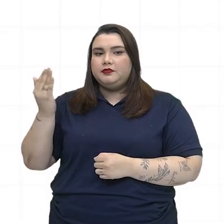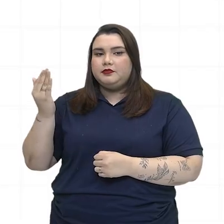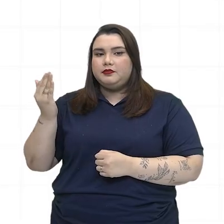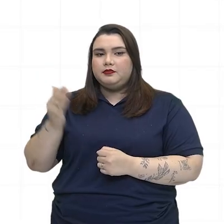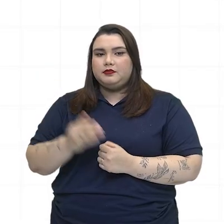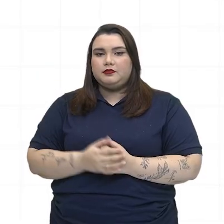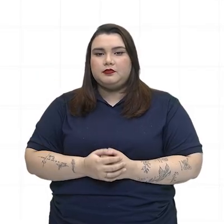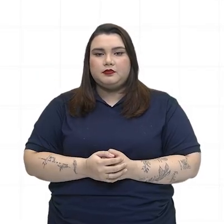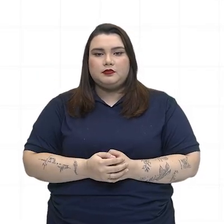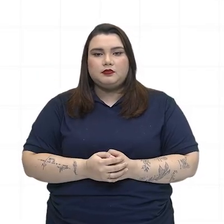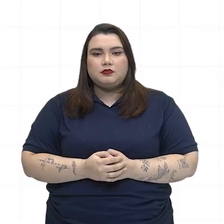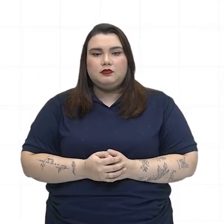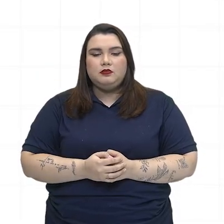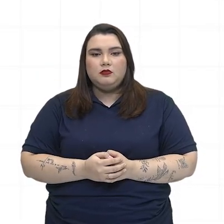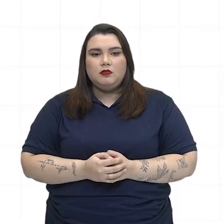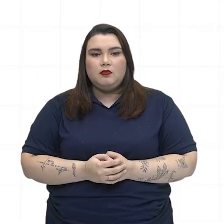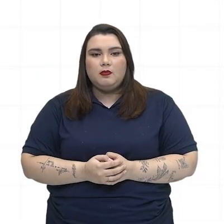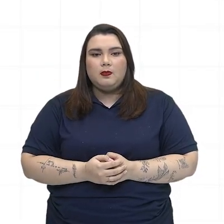aí.